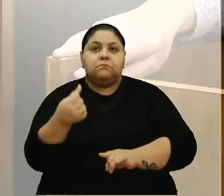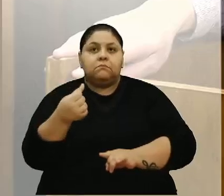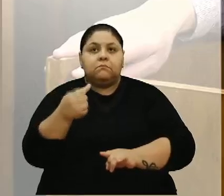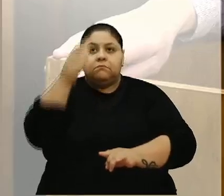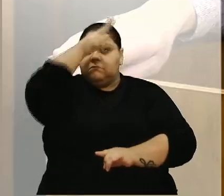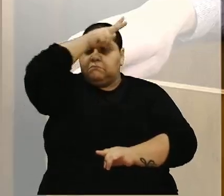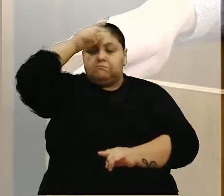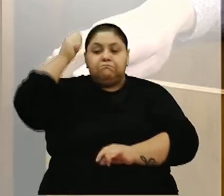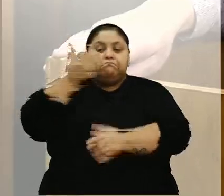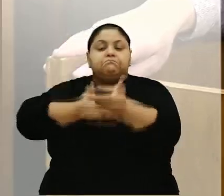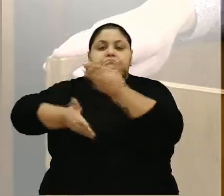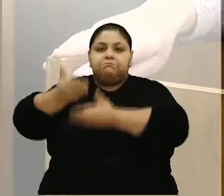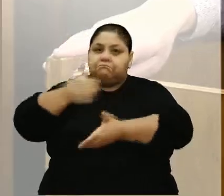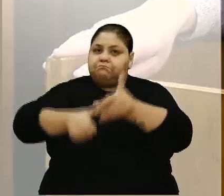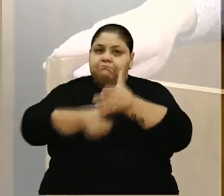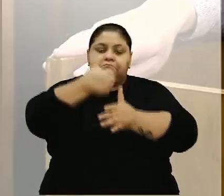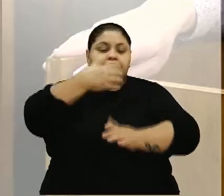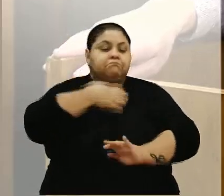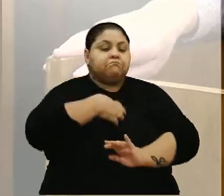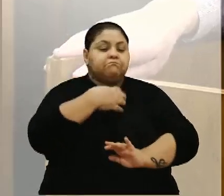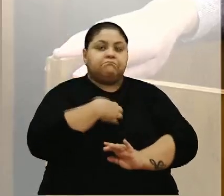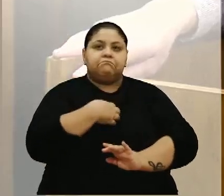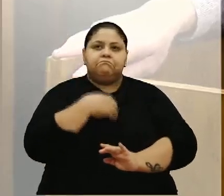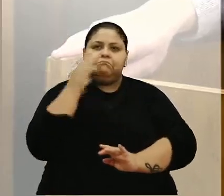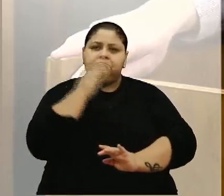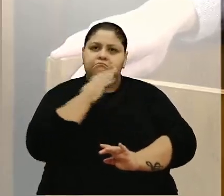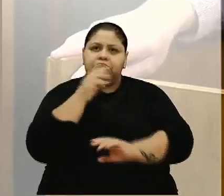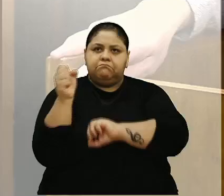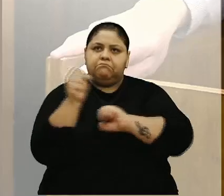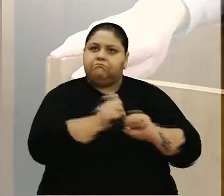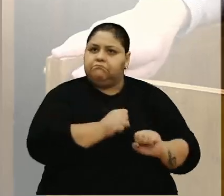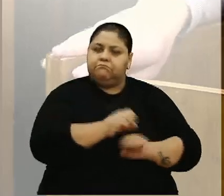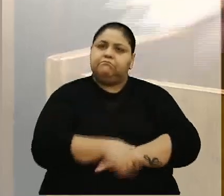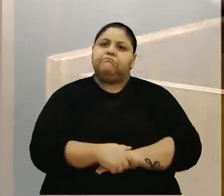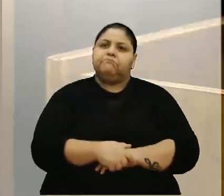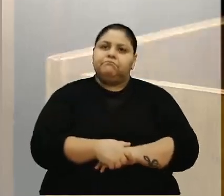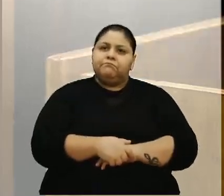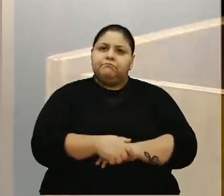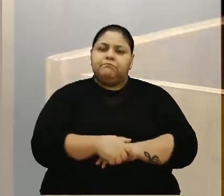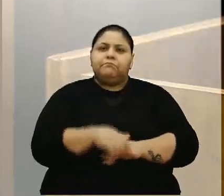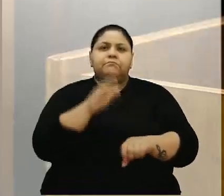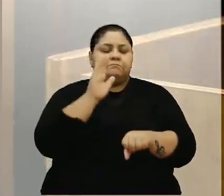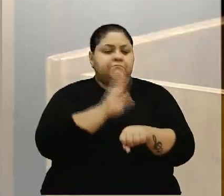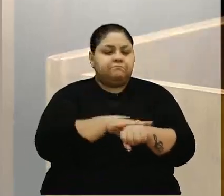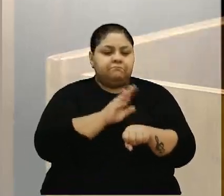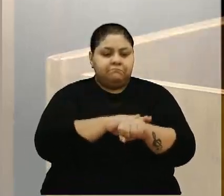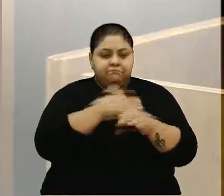estará tentando atender da melhor forma e a forma mais rápida possível. No